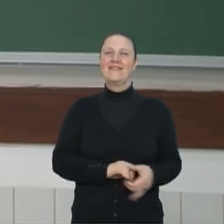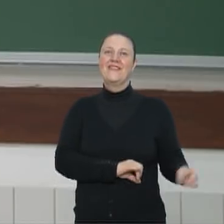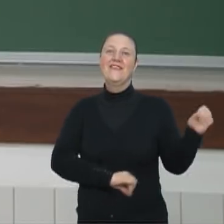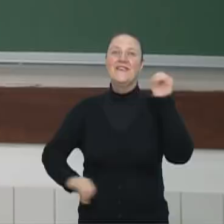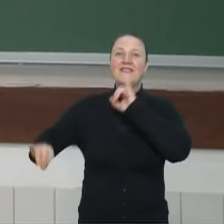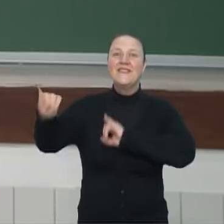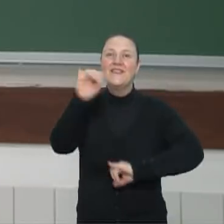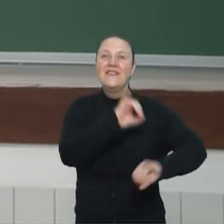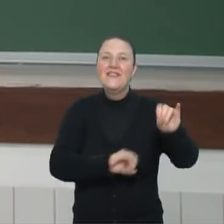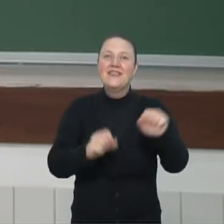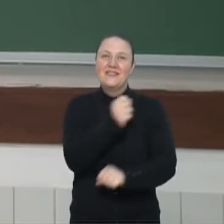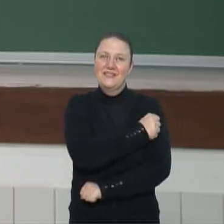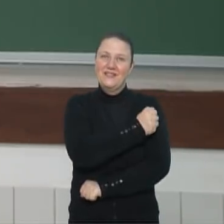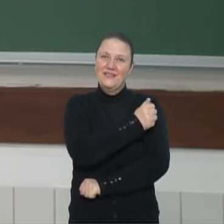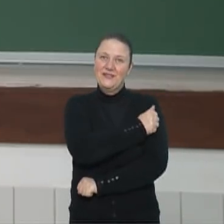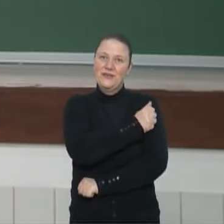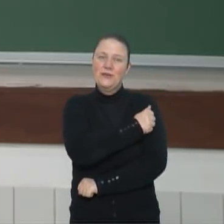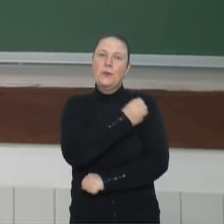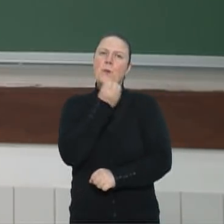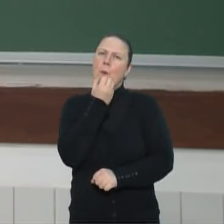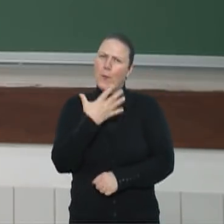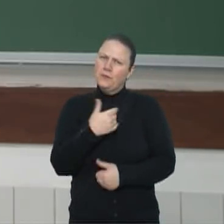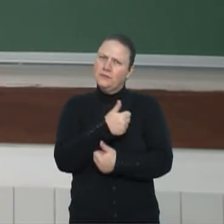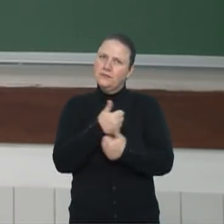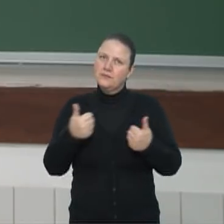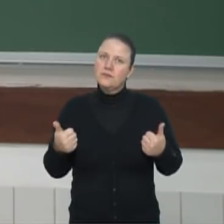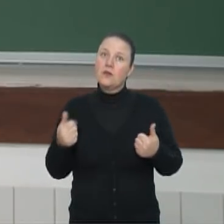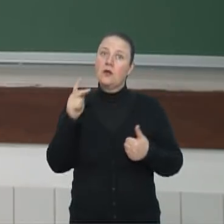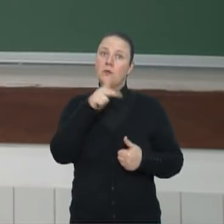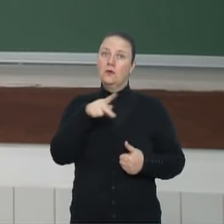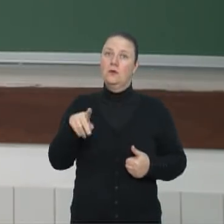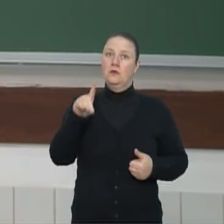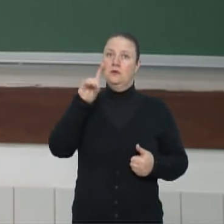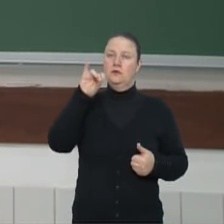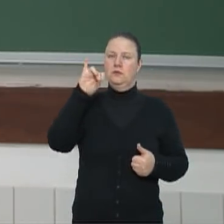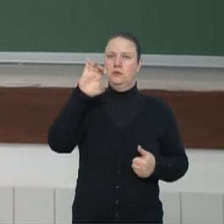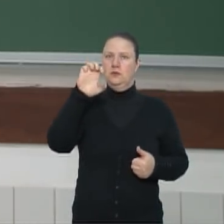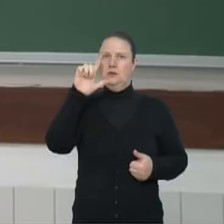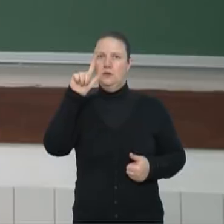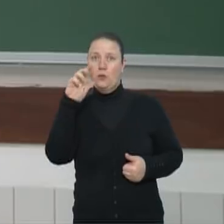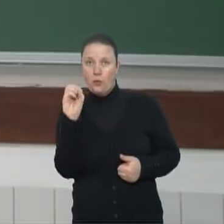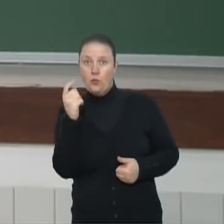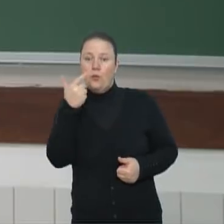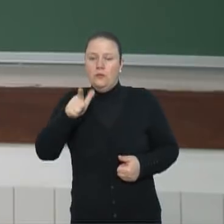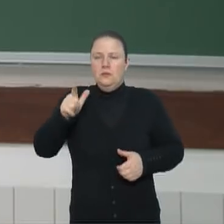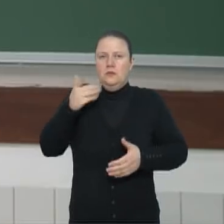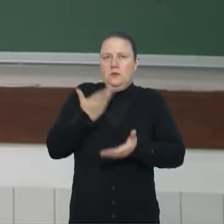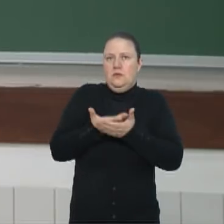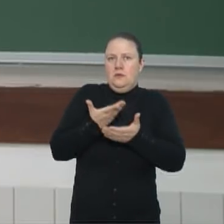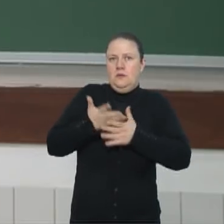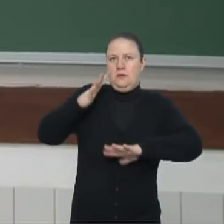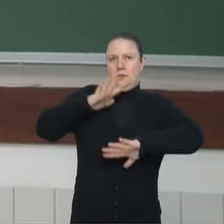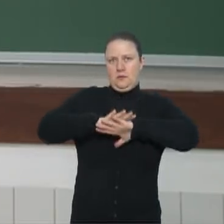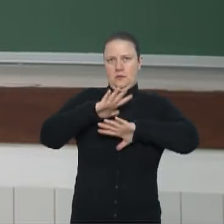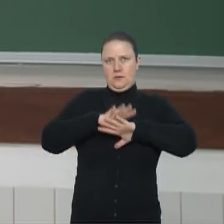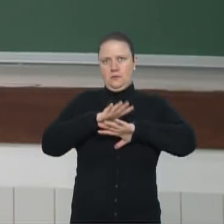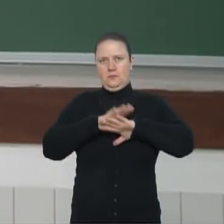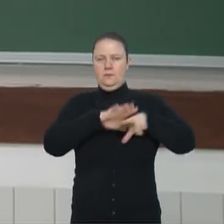Olá, alunos, tudo bom? Sou o professor Diego Boing, estou aqui para mais uma aula de matemática para o nono ano. Nosso assunto